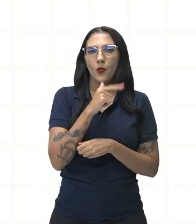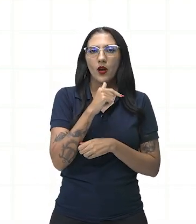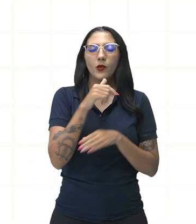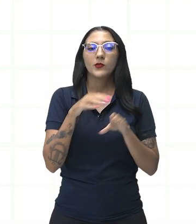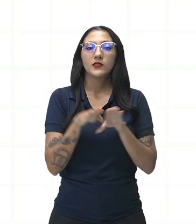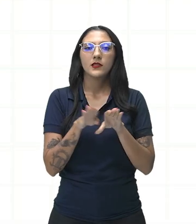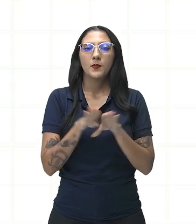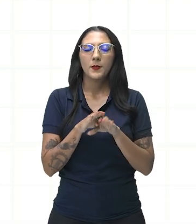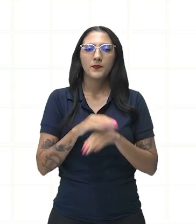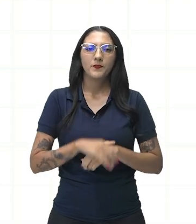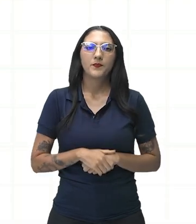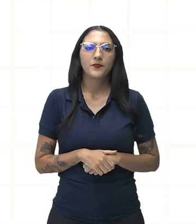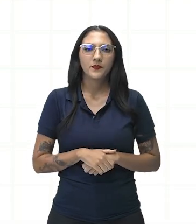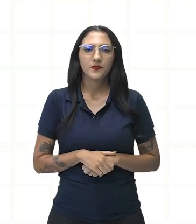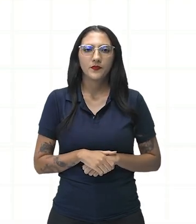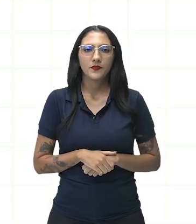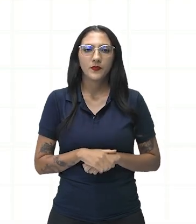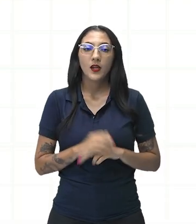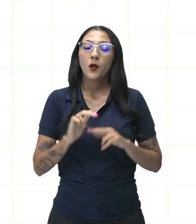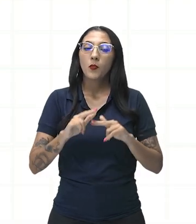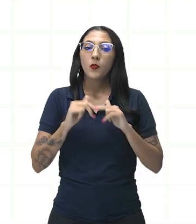nós podemos chamar eles de